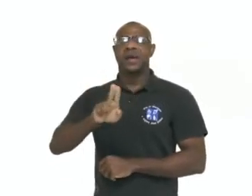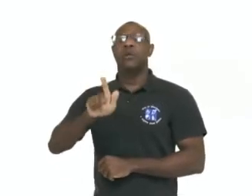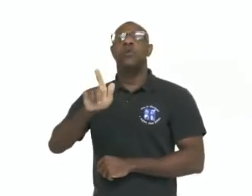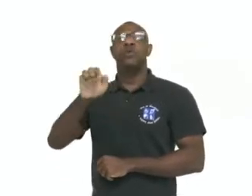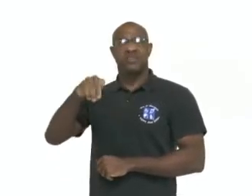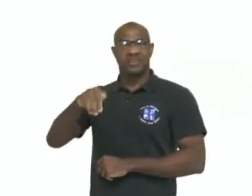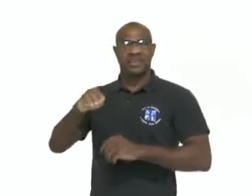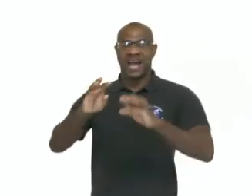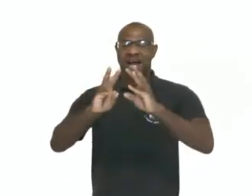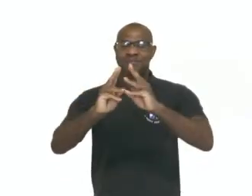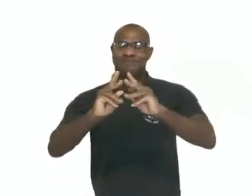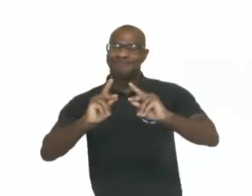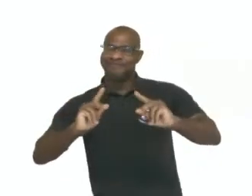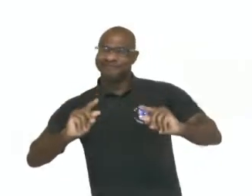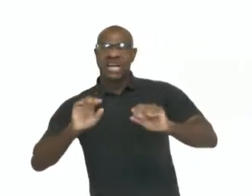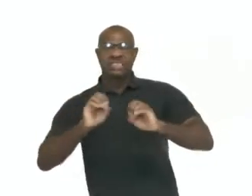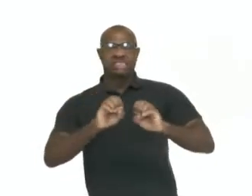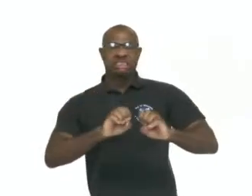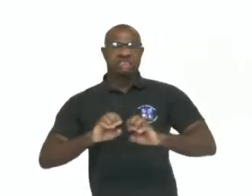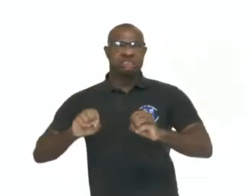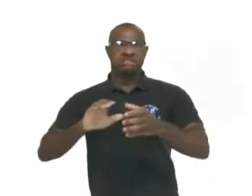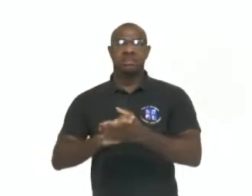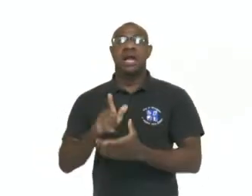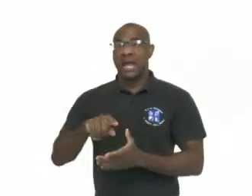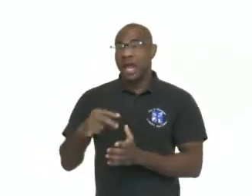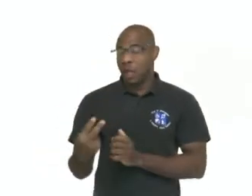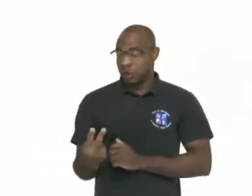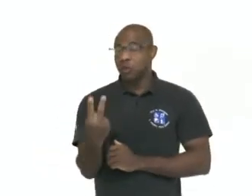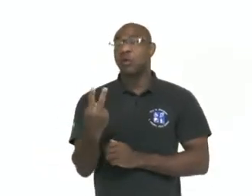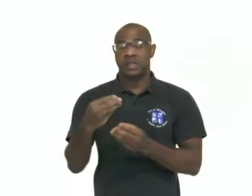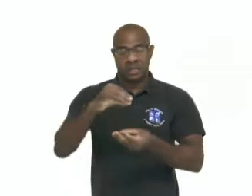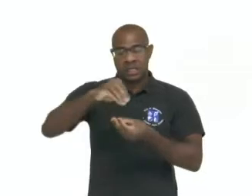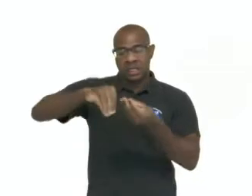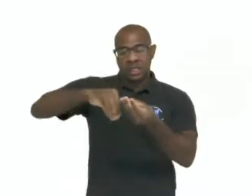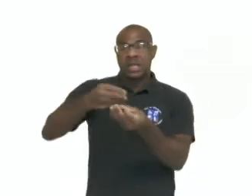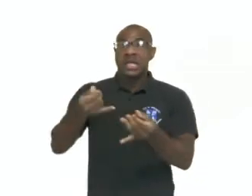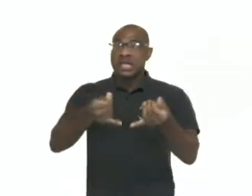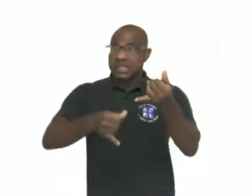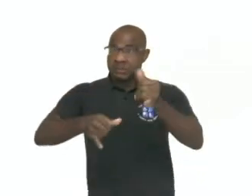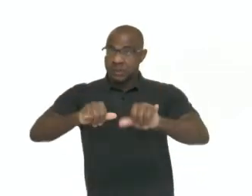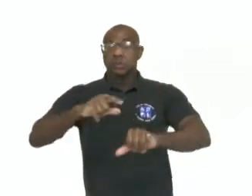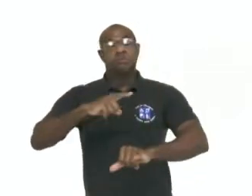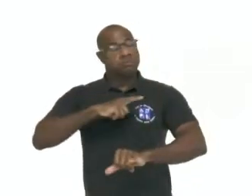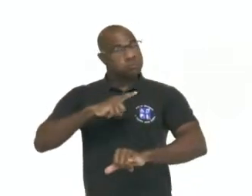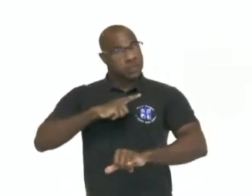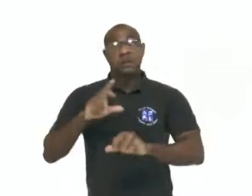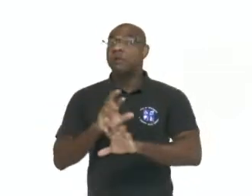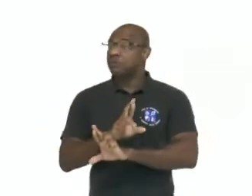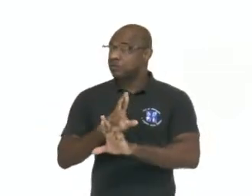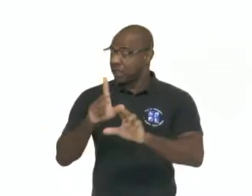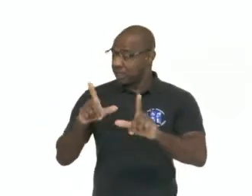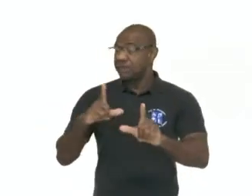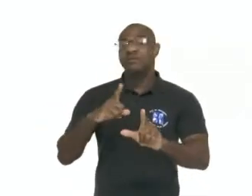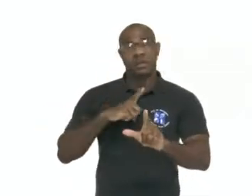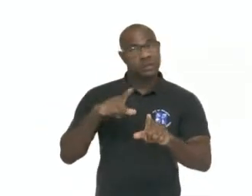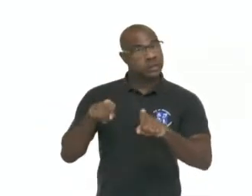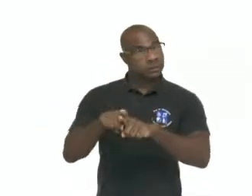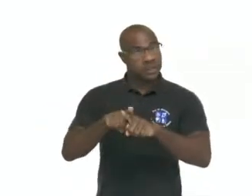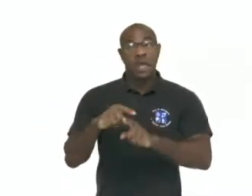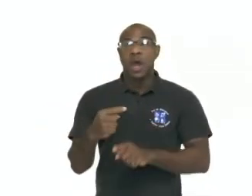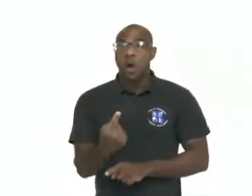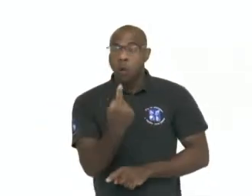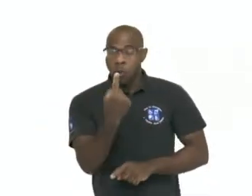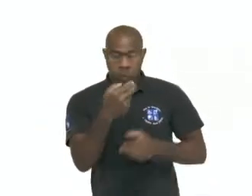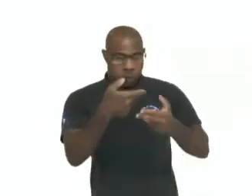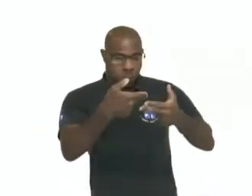um composto químico binário, ou seja, constituído por dois elementos químicos diferentes, sendo que um desses